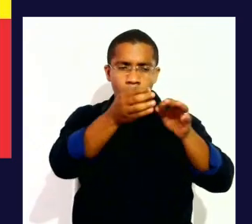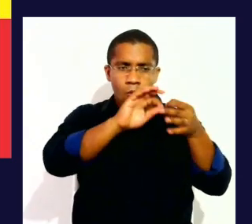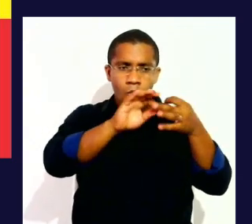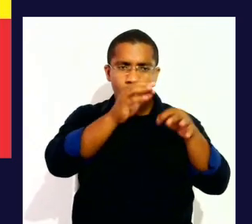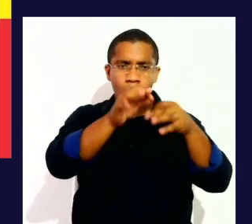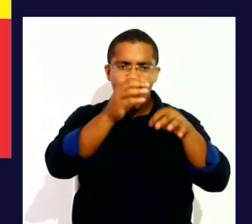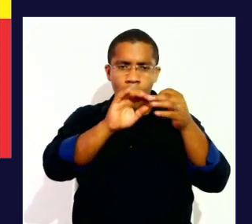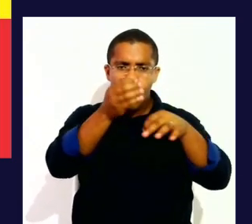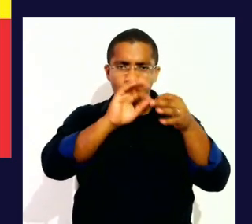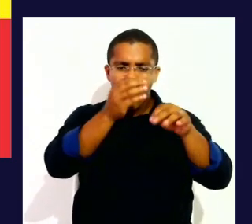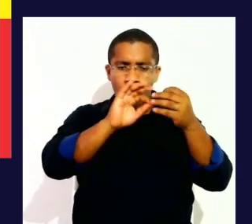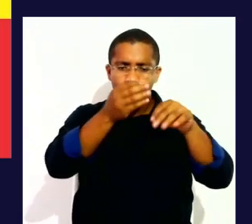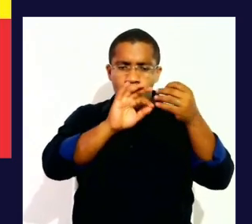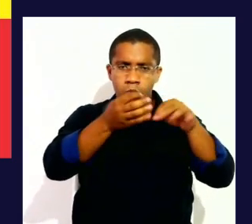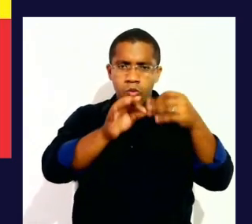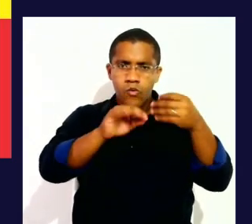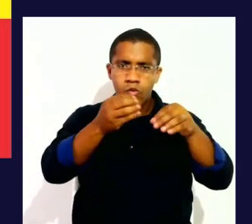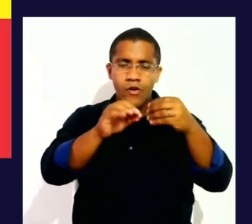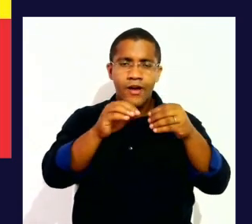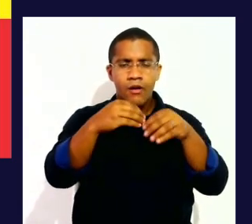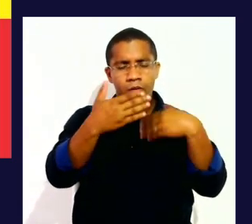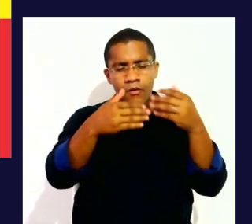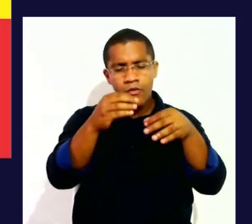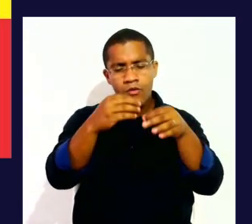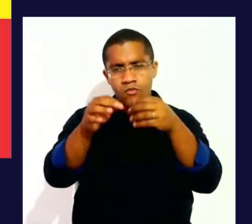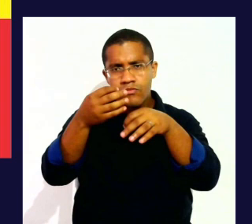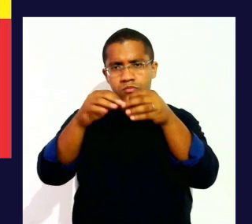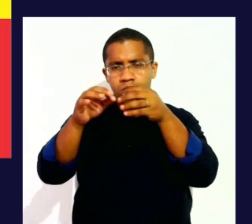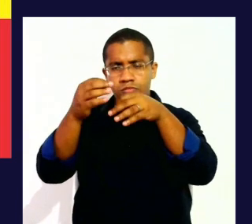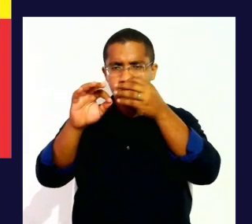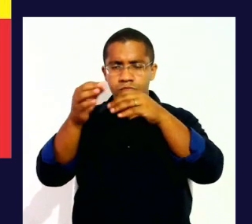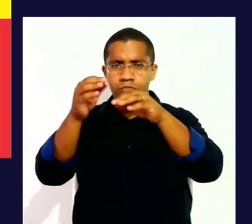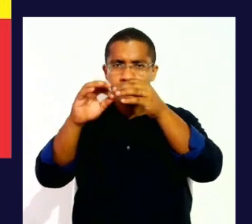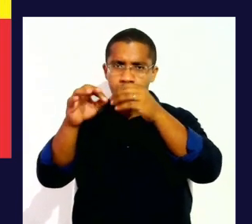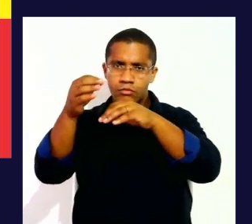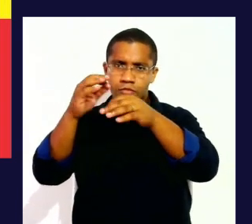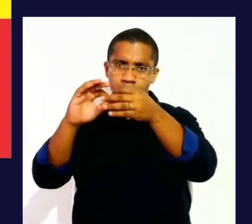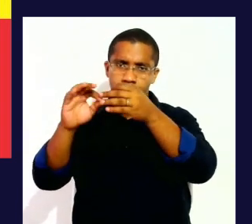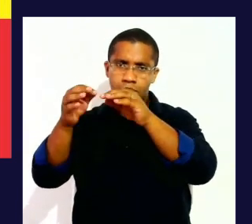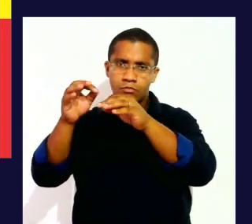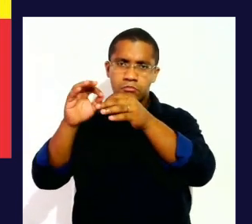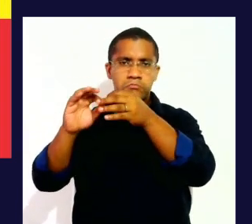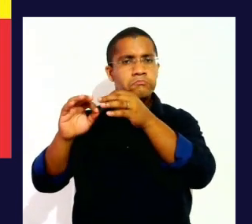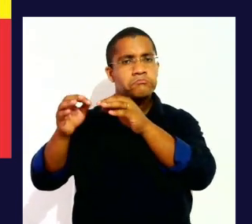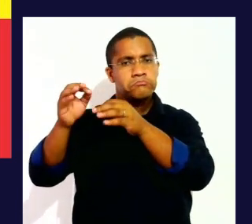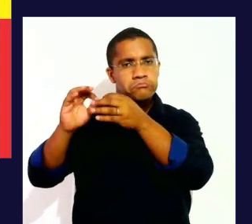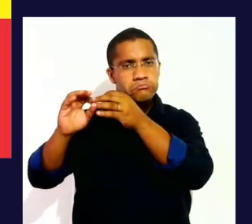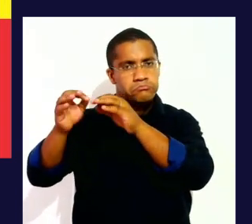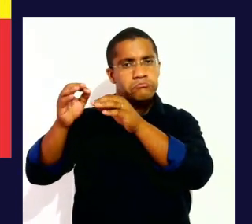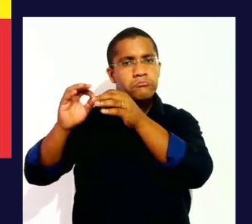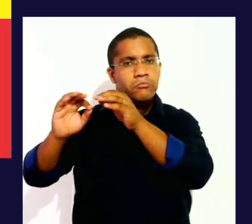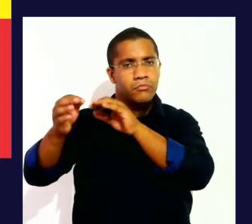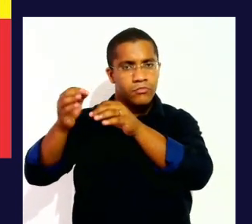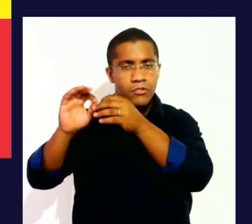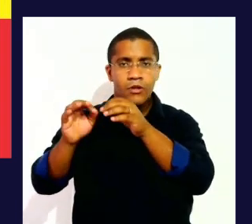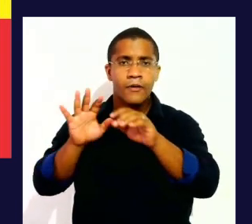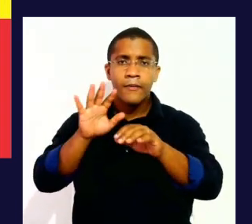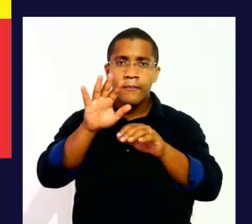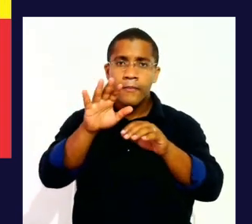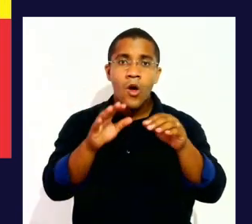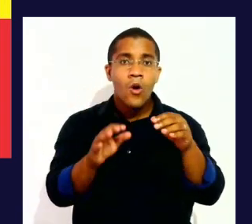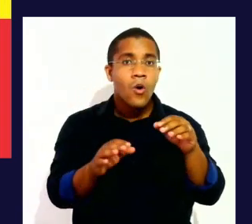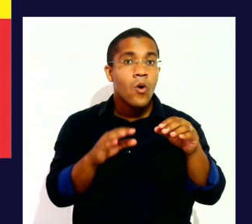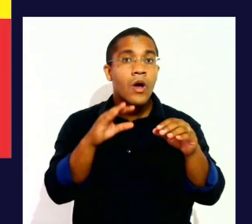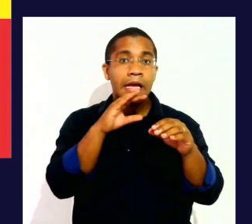muito agitadas. Logo após, ela vai estar menos agitada e vai se tornar pouco agitada. Mas o